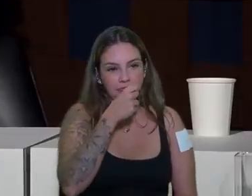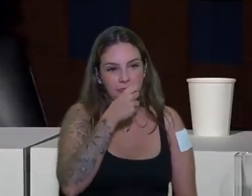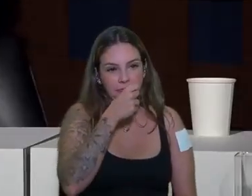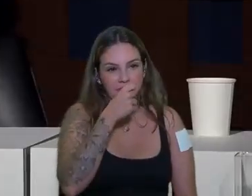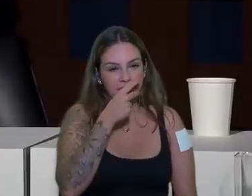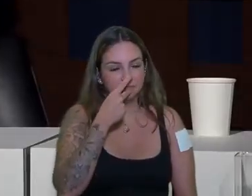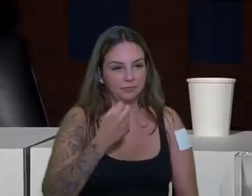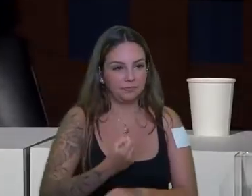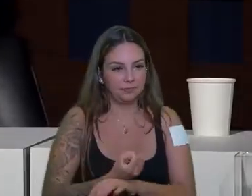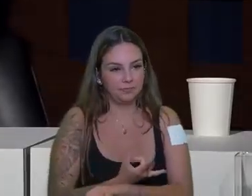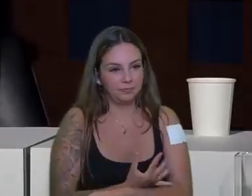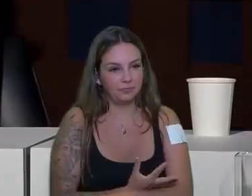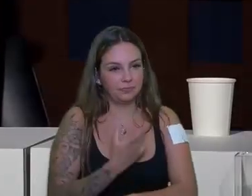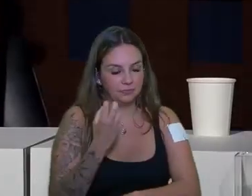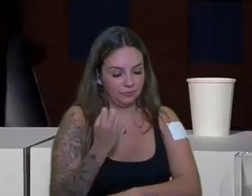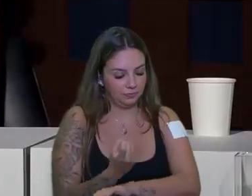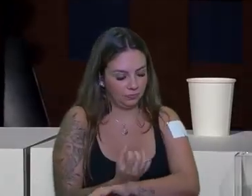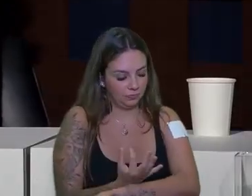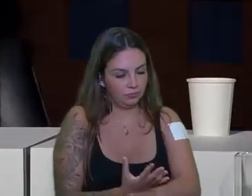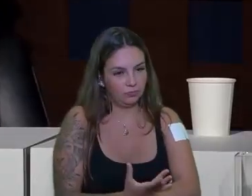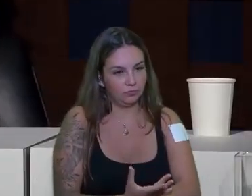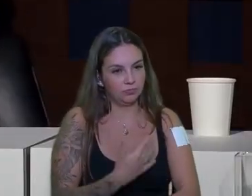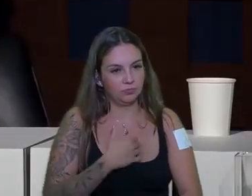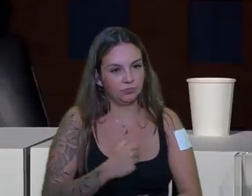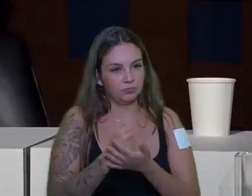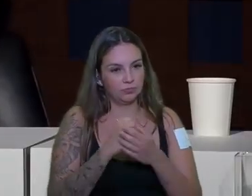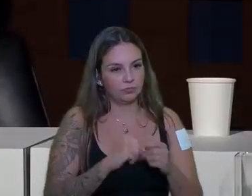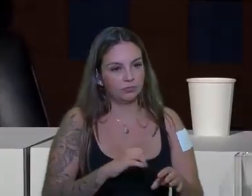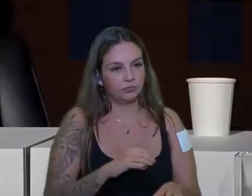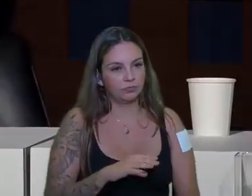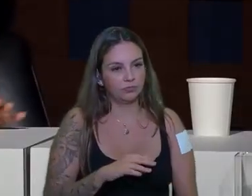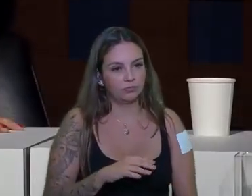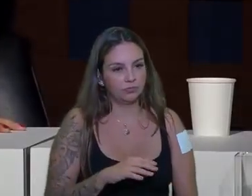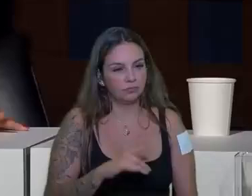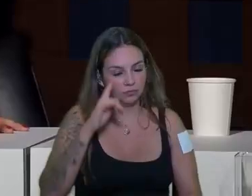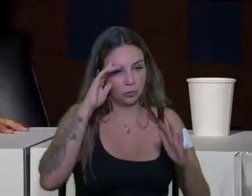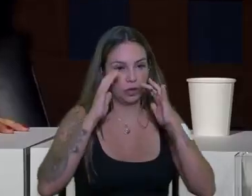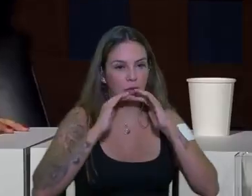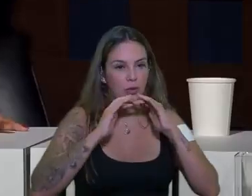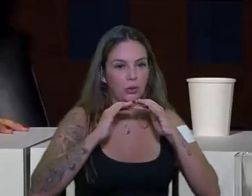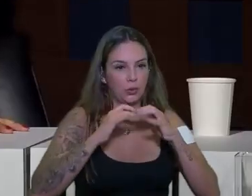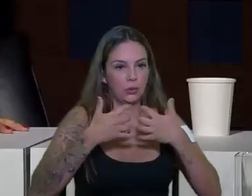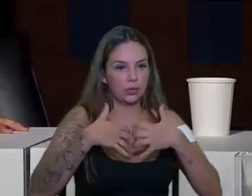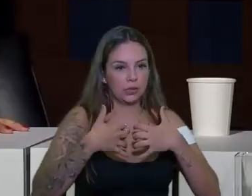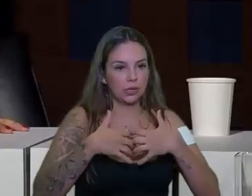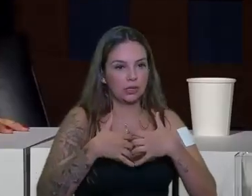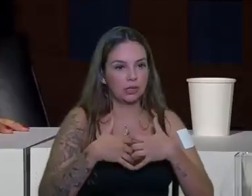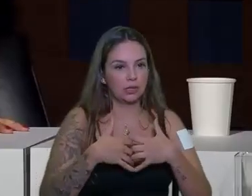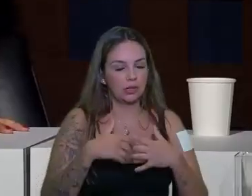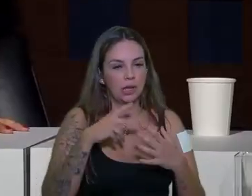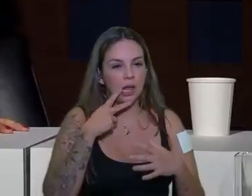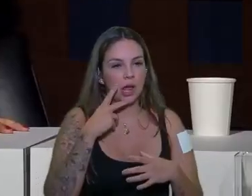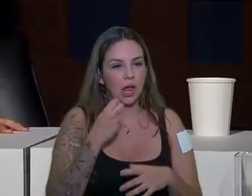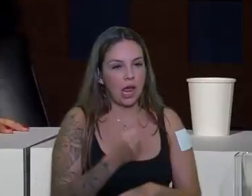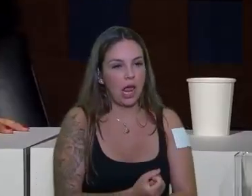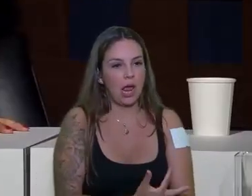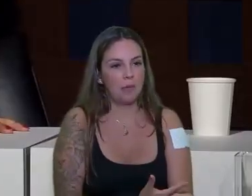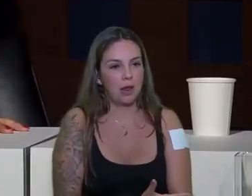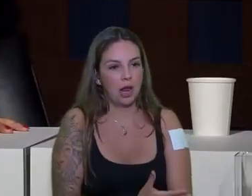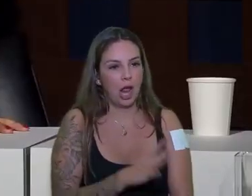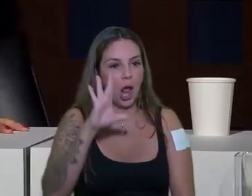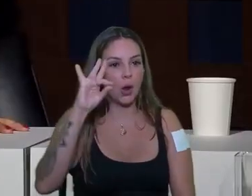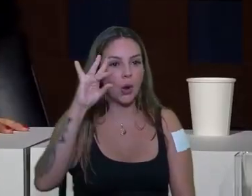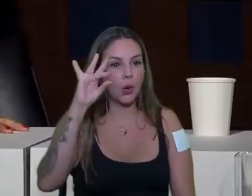muito de emoção, e emoção, que me salvou muito na educação, foi a neurociência aplicada à educação, falar sobre a emoção é a cola